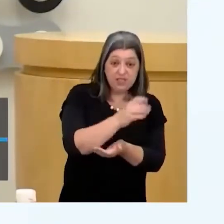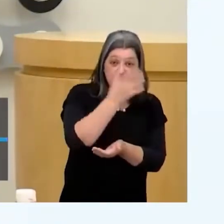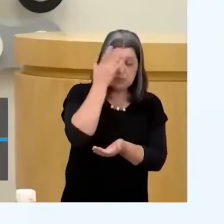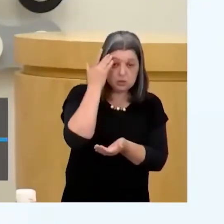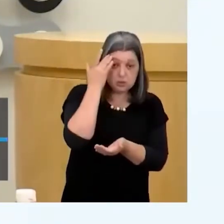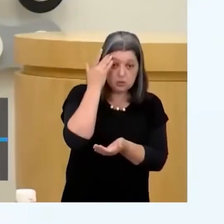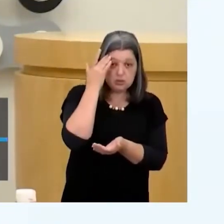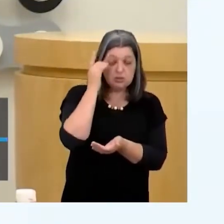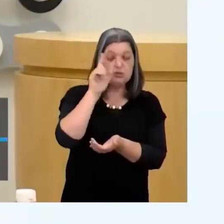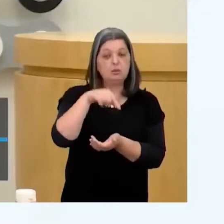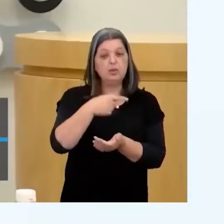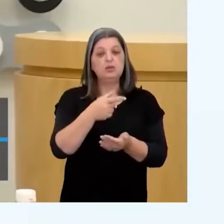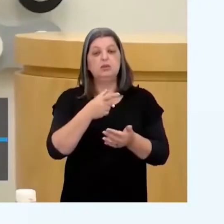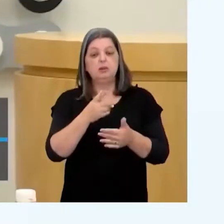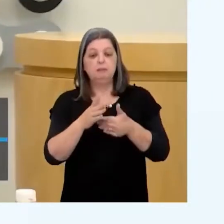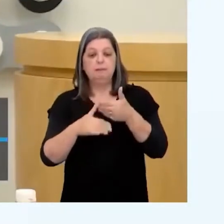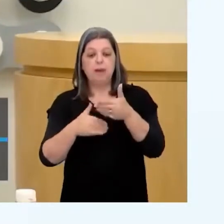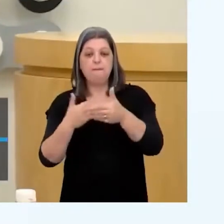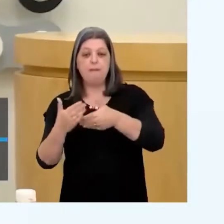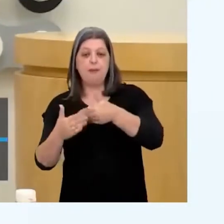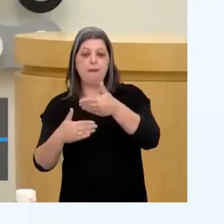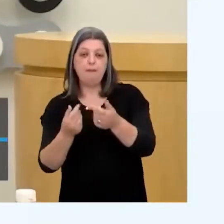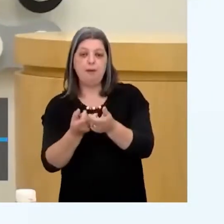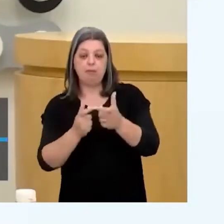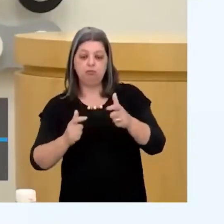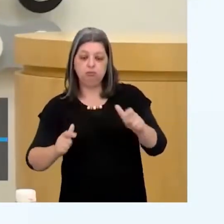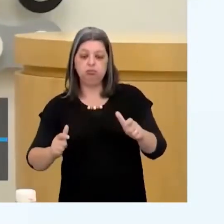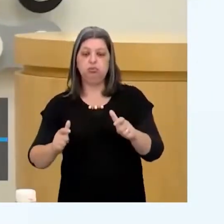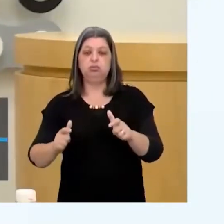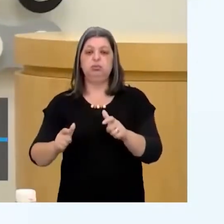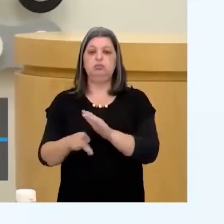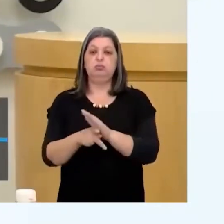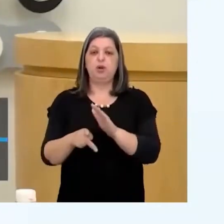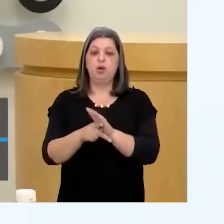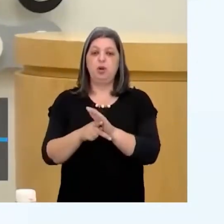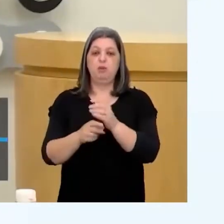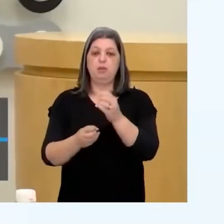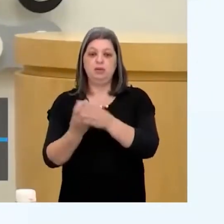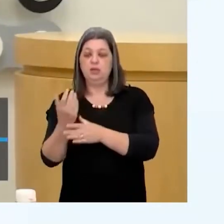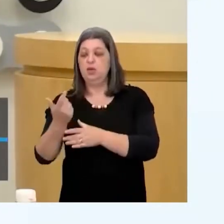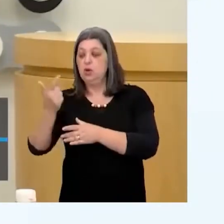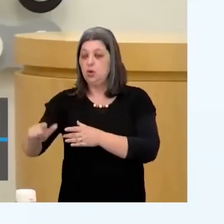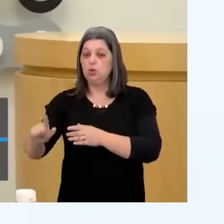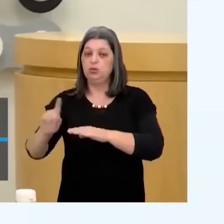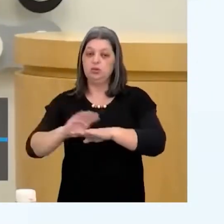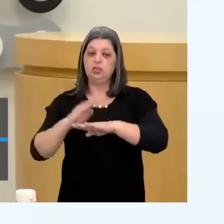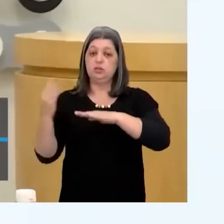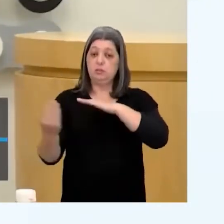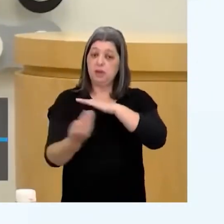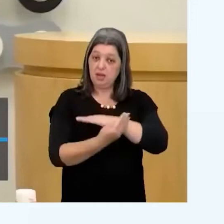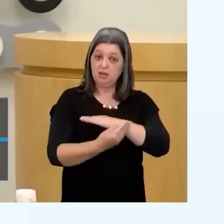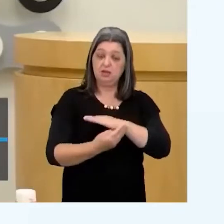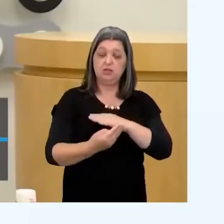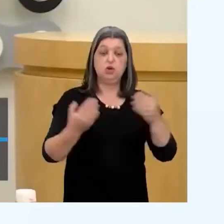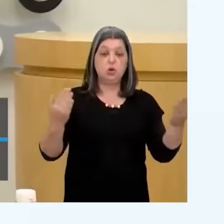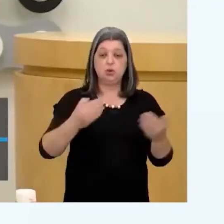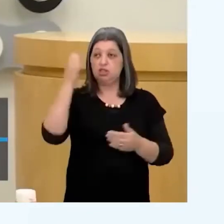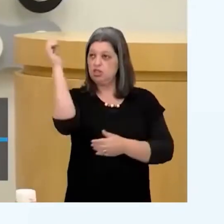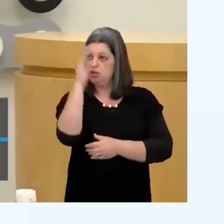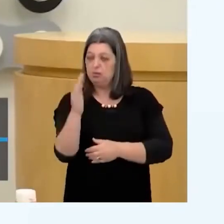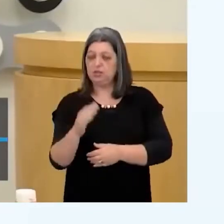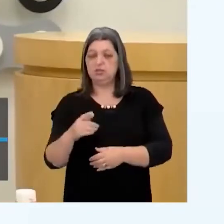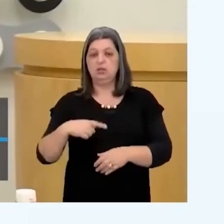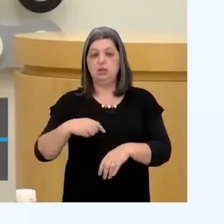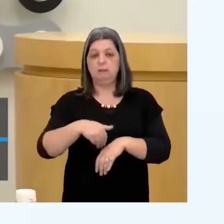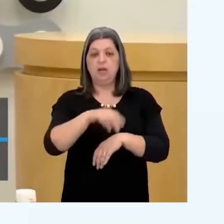do tempo, o slam foi crescendo, foi chegando em outros bairros. Então hoje no Brasil, Rosana, já existe mais de